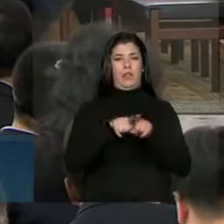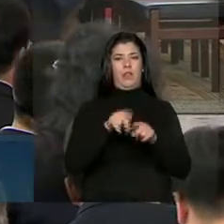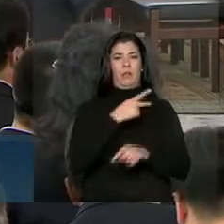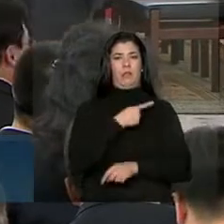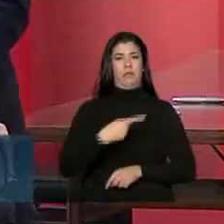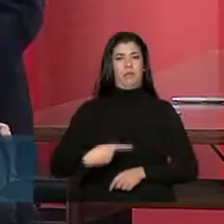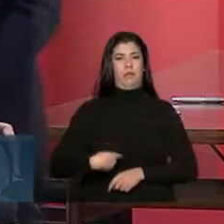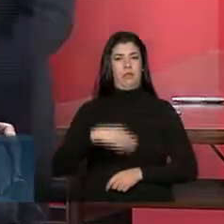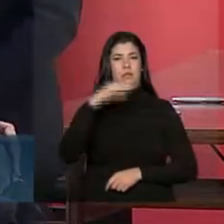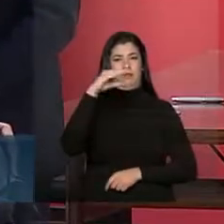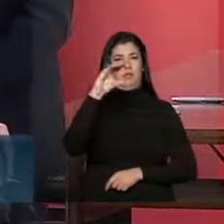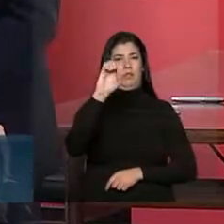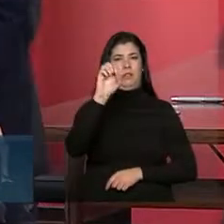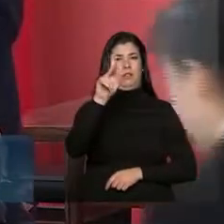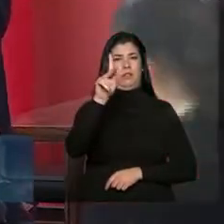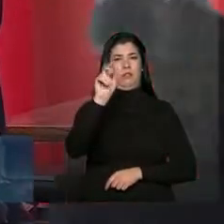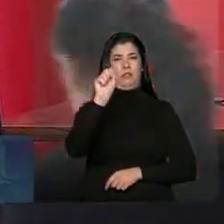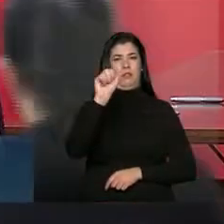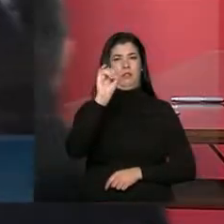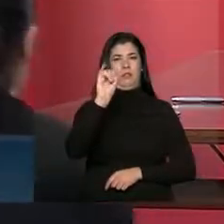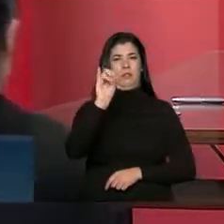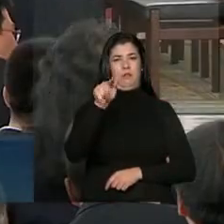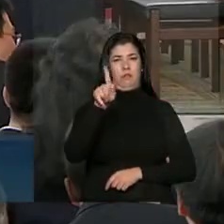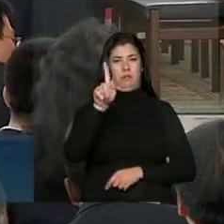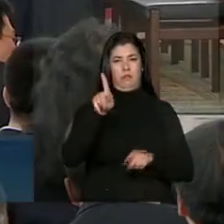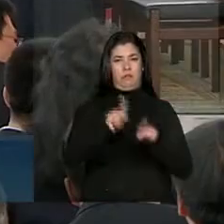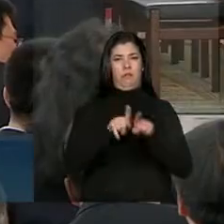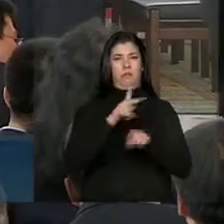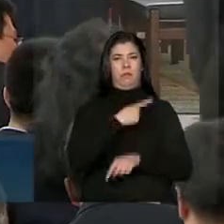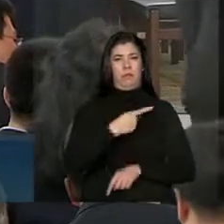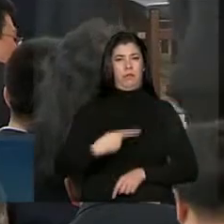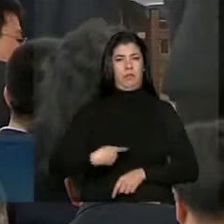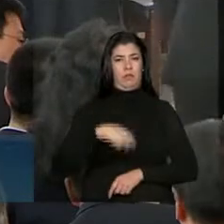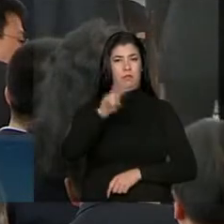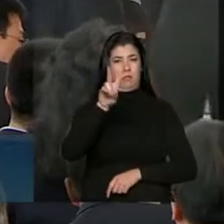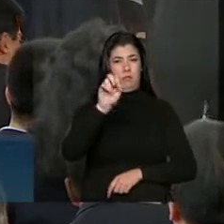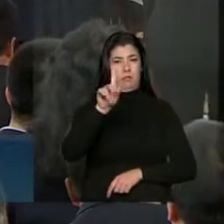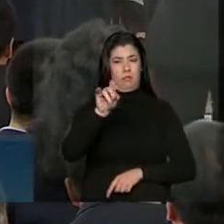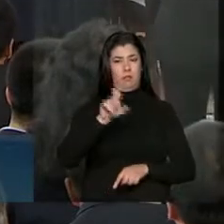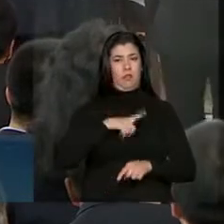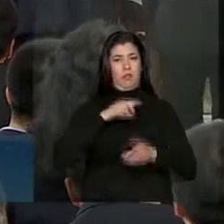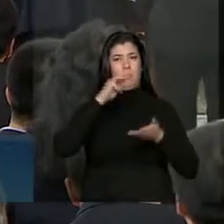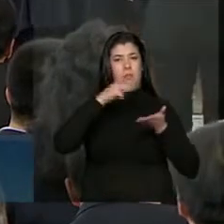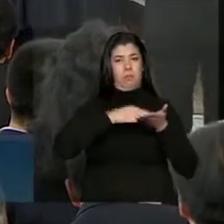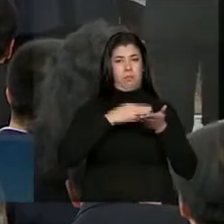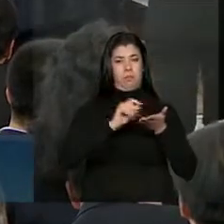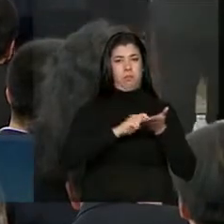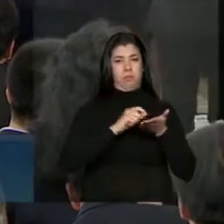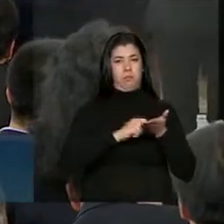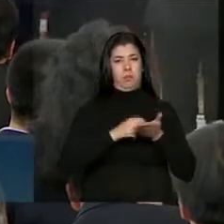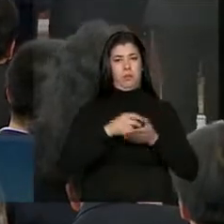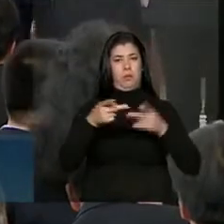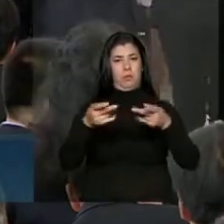Ryu Xiaolian, presidente da Vale, Murilo Ferreira. Memorando de financiamento sobre projeto de